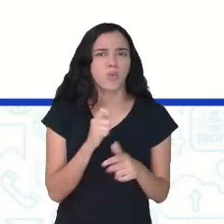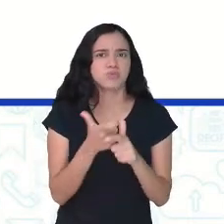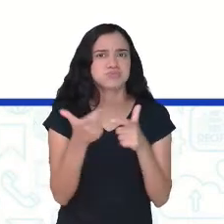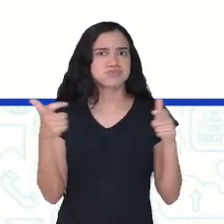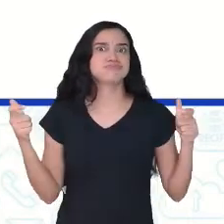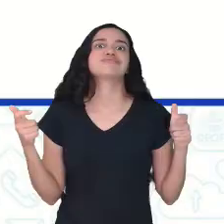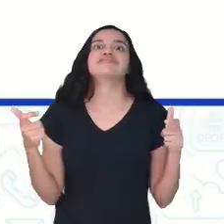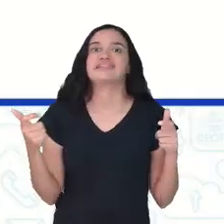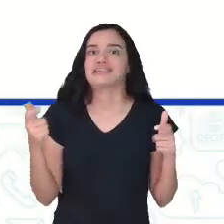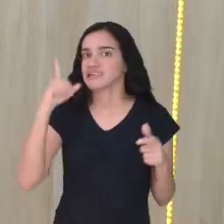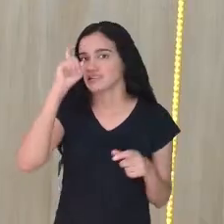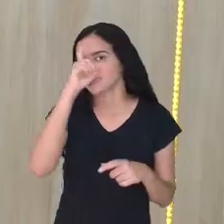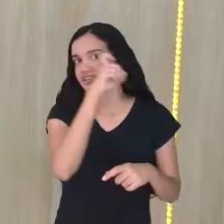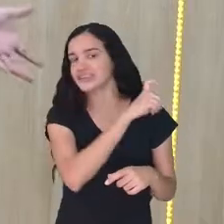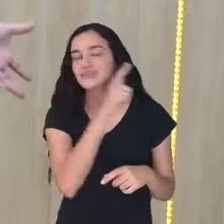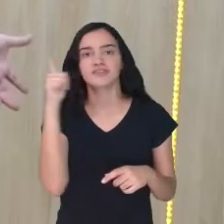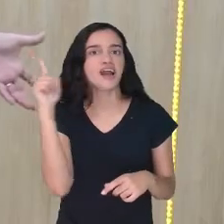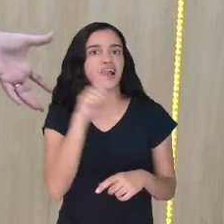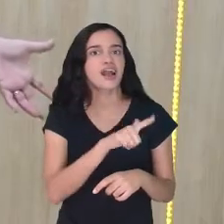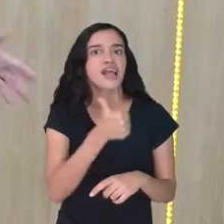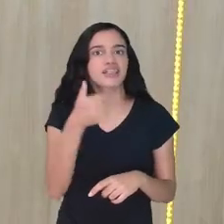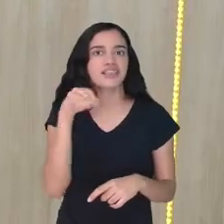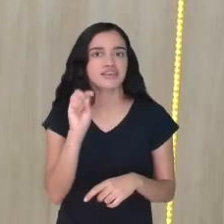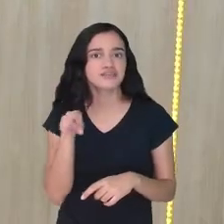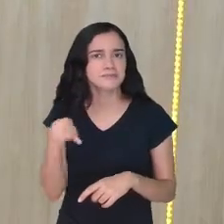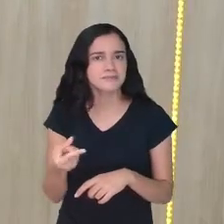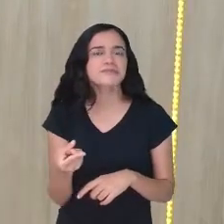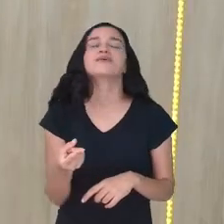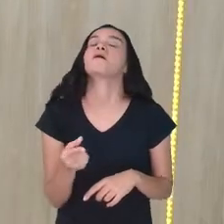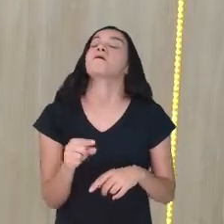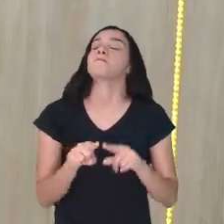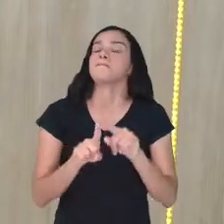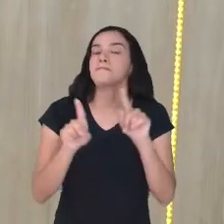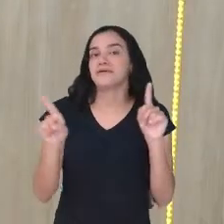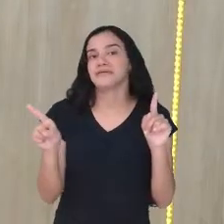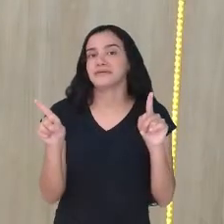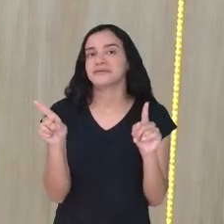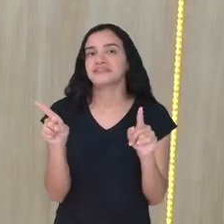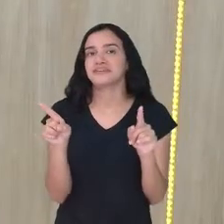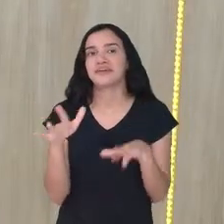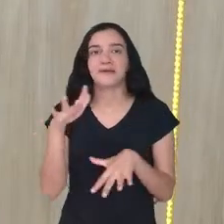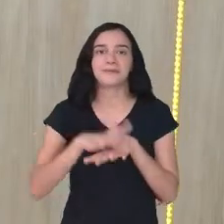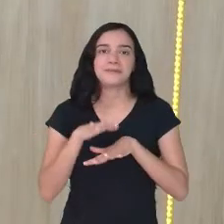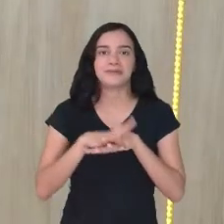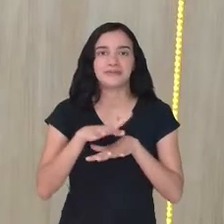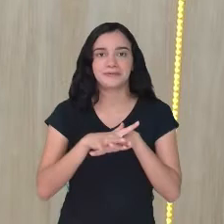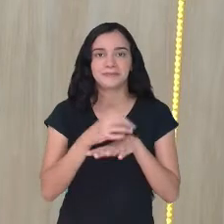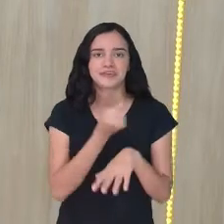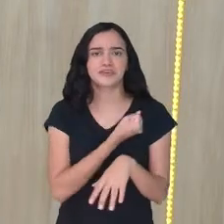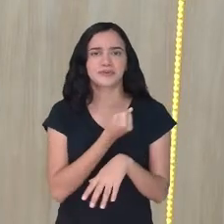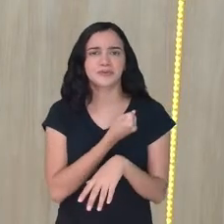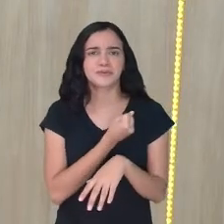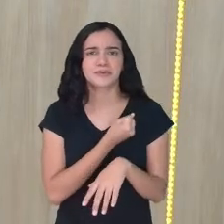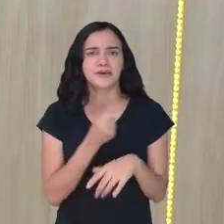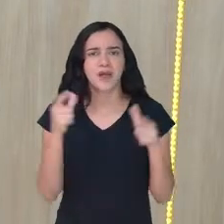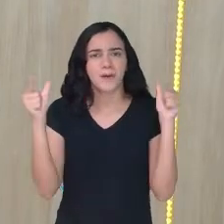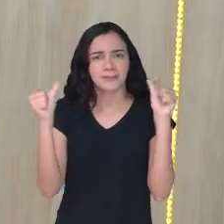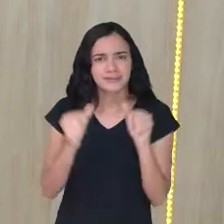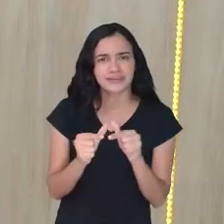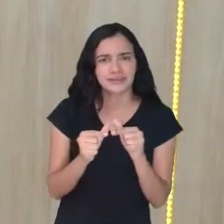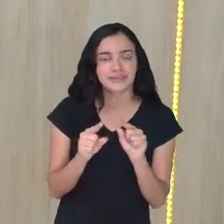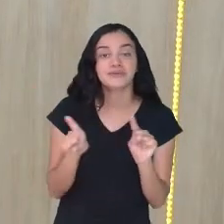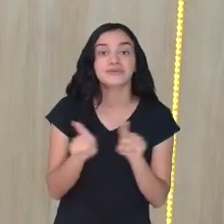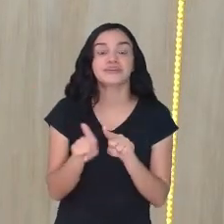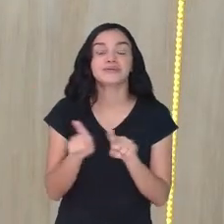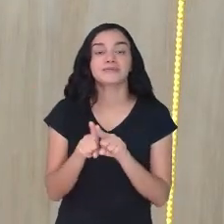né? É meio difícil a gente ganhar assim 10.000, mas é isso, a matemática dá os números pequenininhos e os números